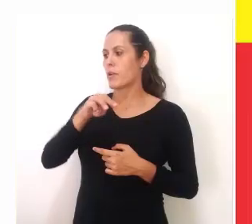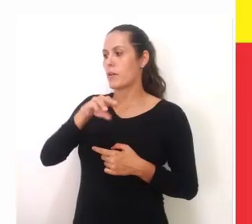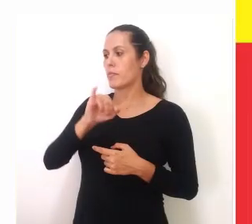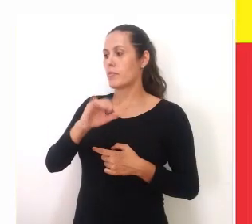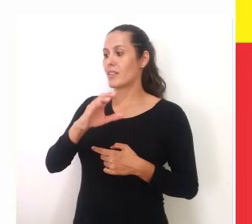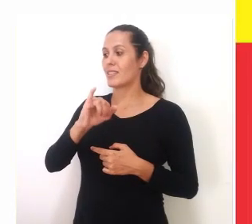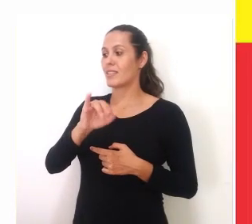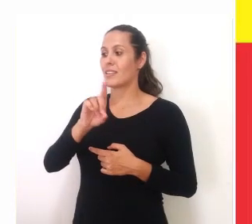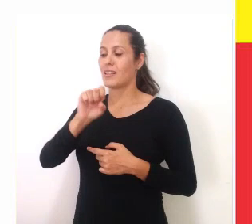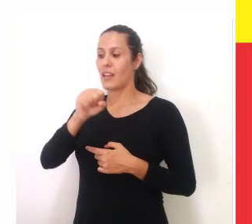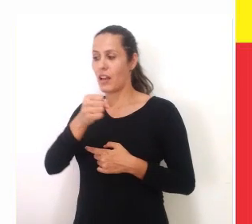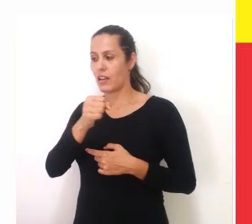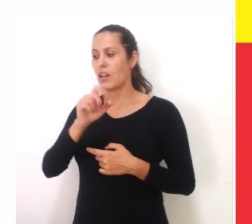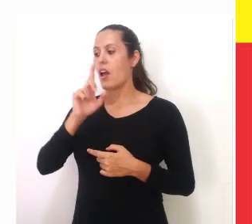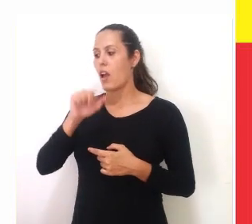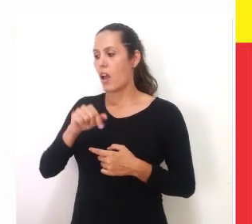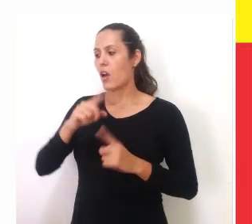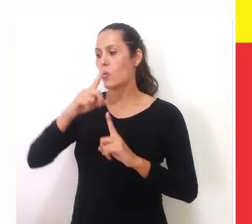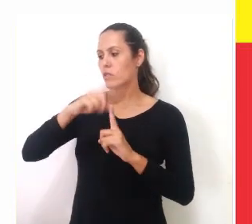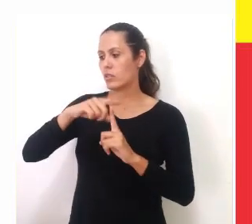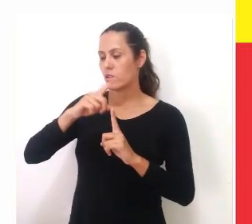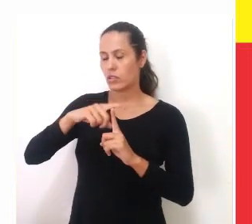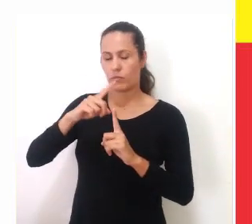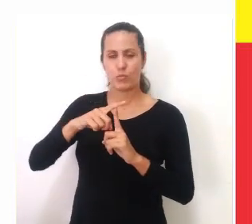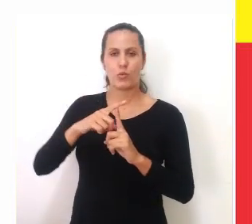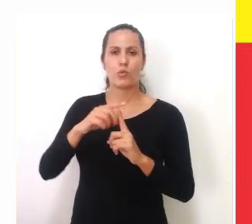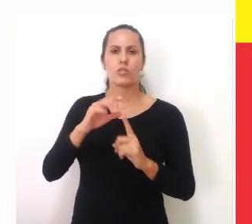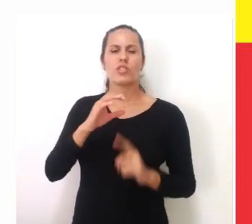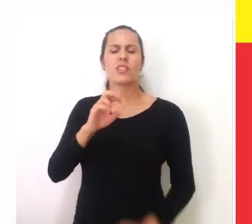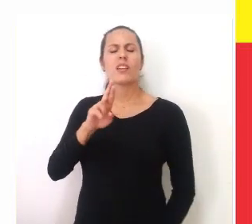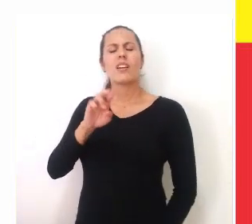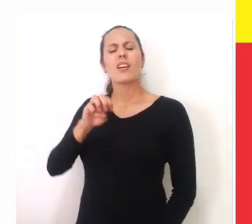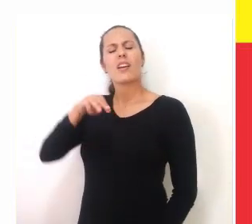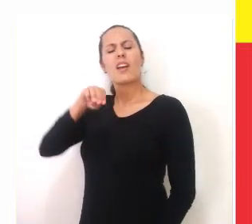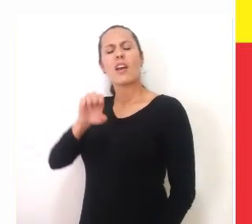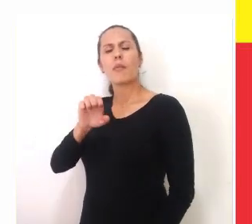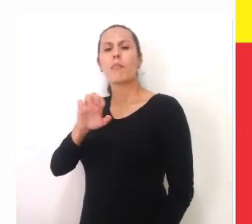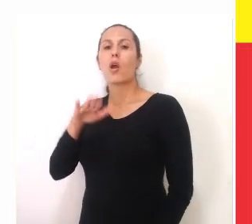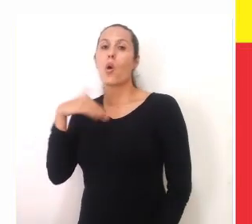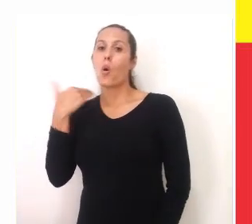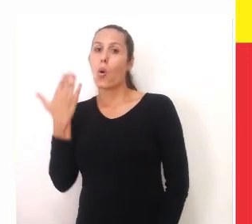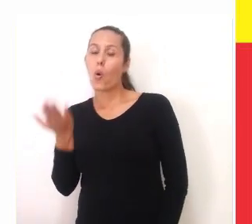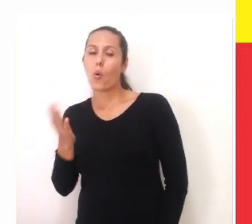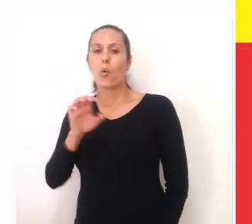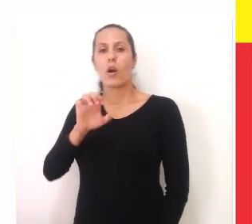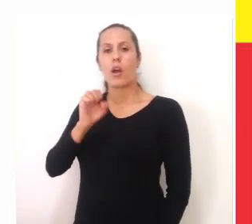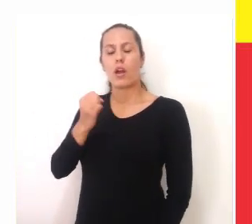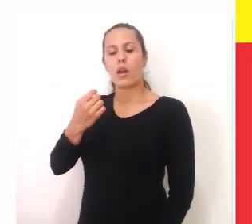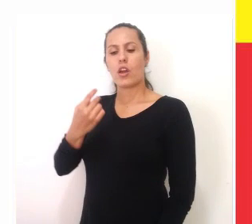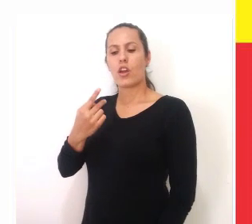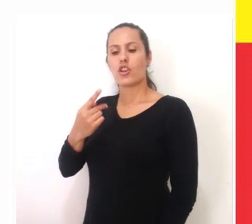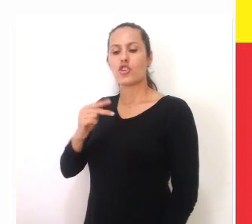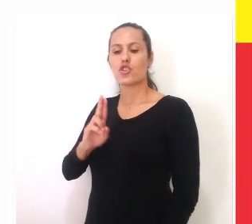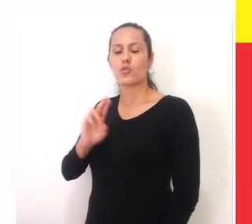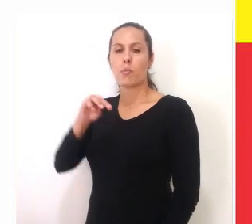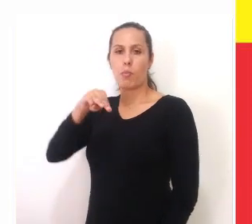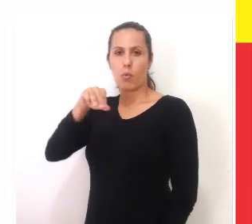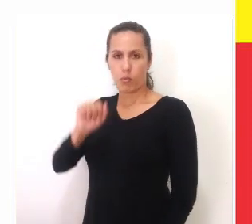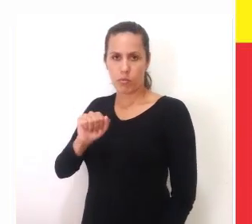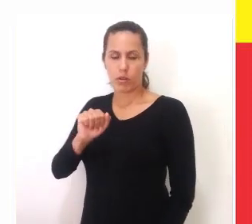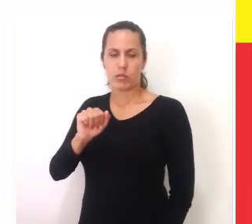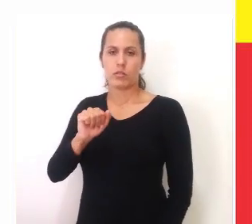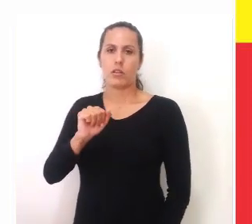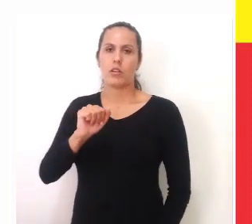imagem, o espermicida. É um creme ou uma espuma, tá